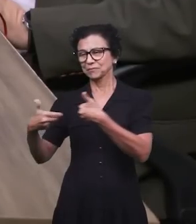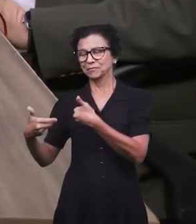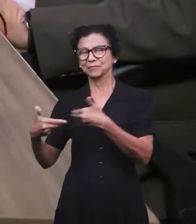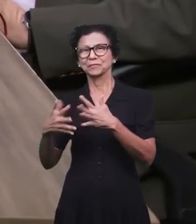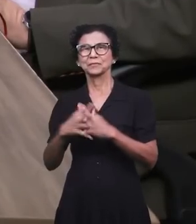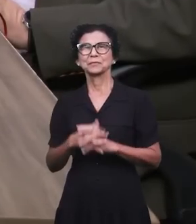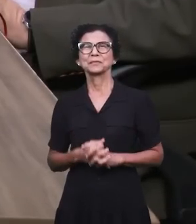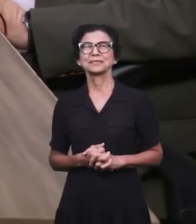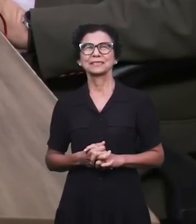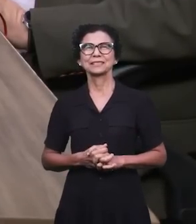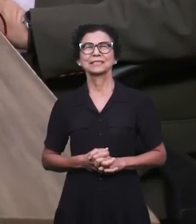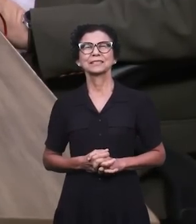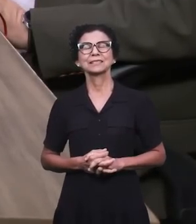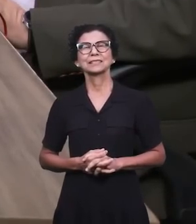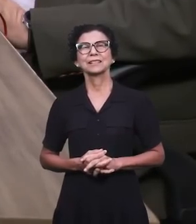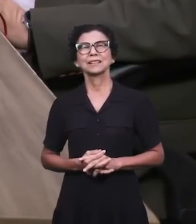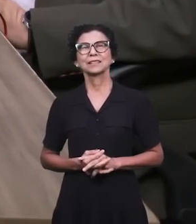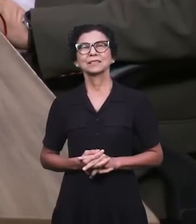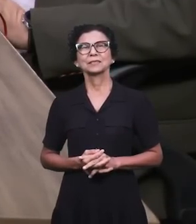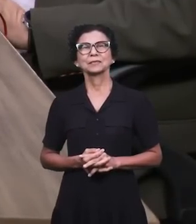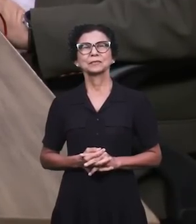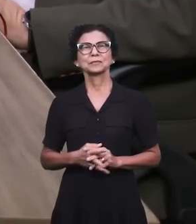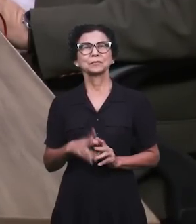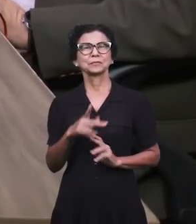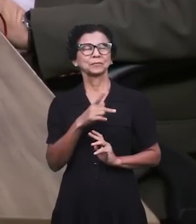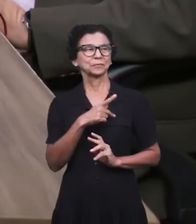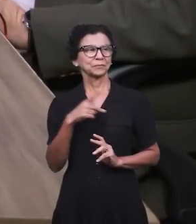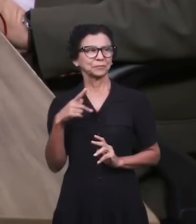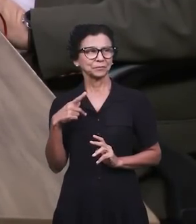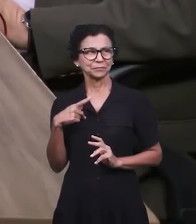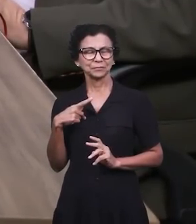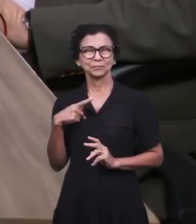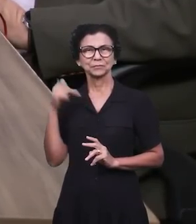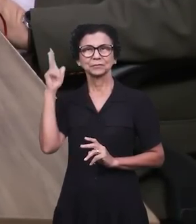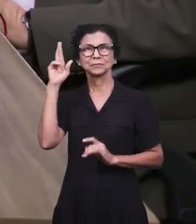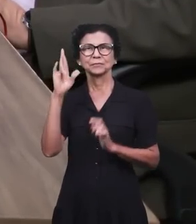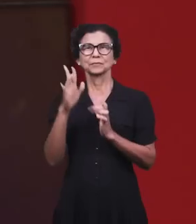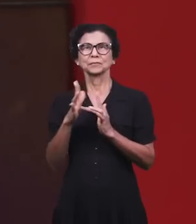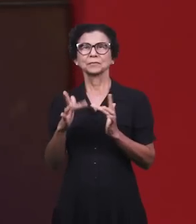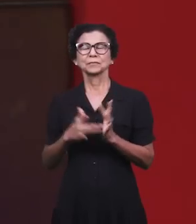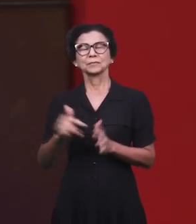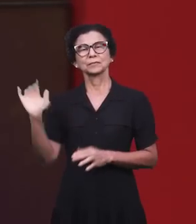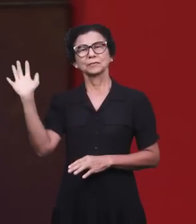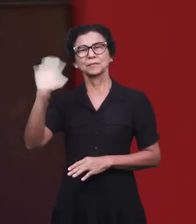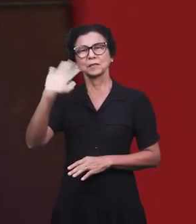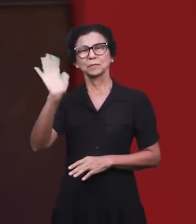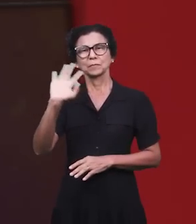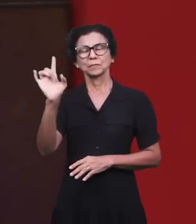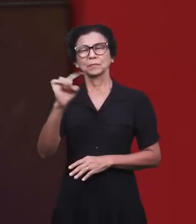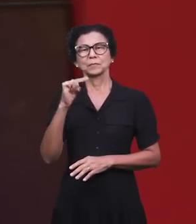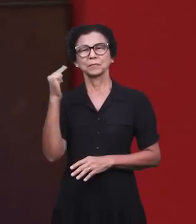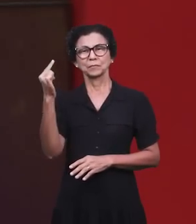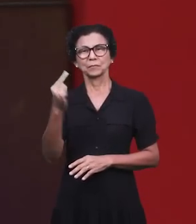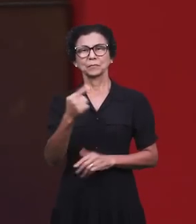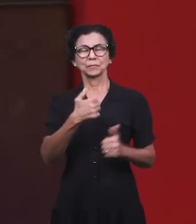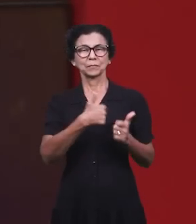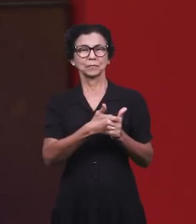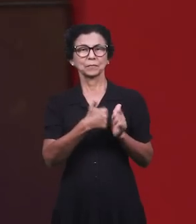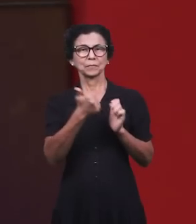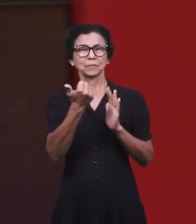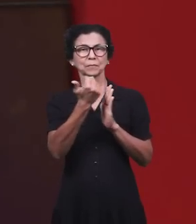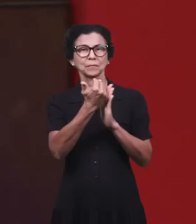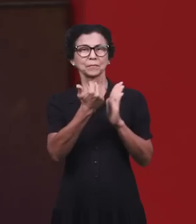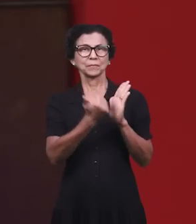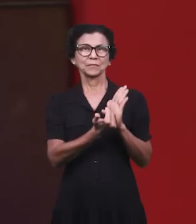estar com os irmãos. Maravilha. Pastor Marcos, a paz do Senhor. A paz do Senhor. Quero despedir então de todos aqueles que nos acompanharam mais esse